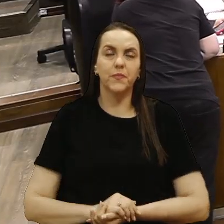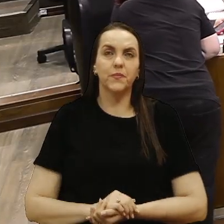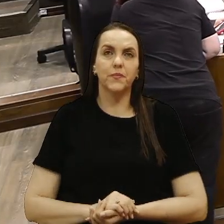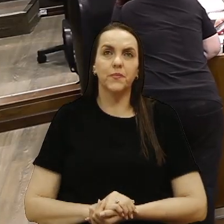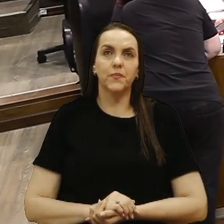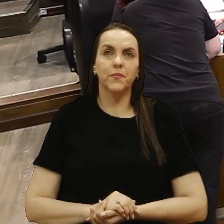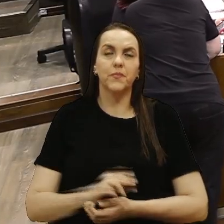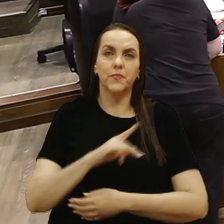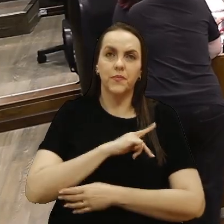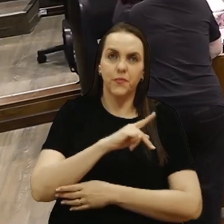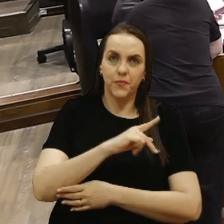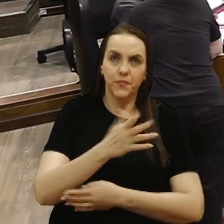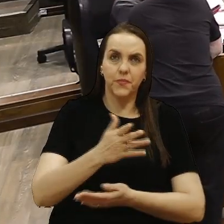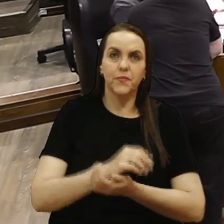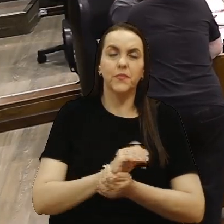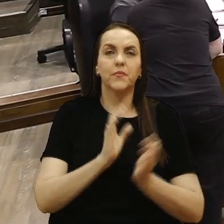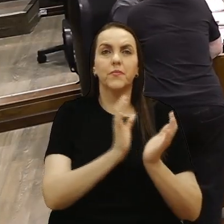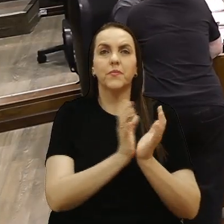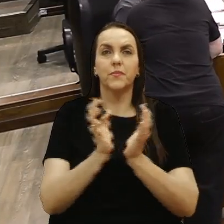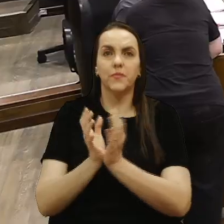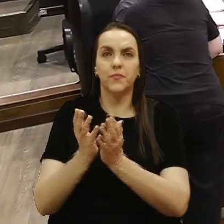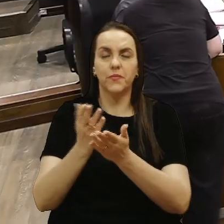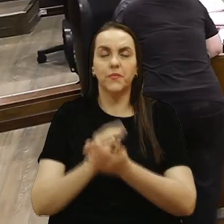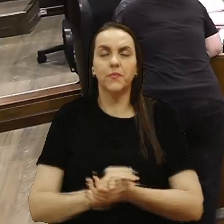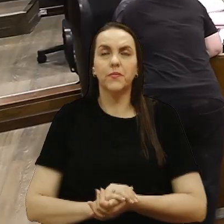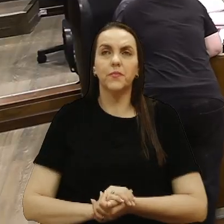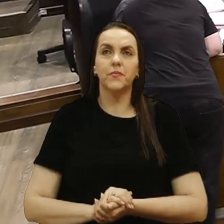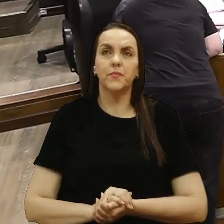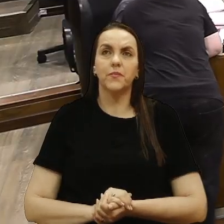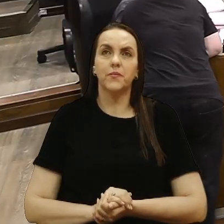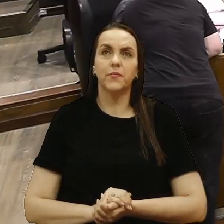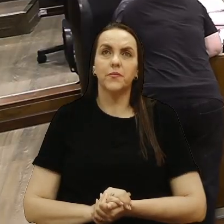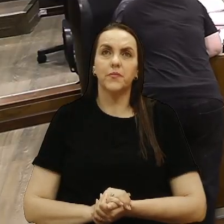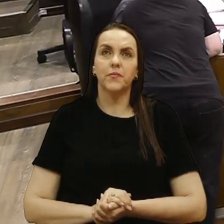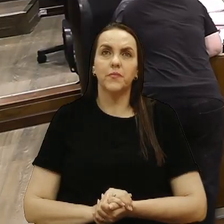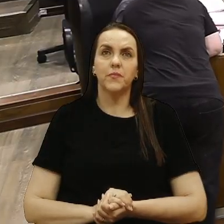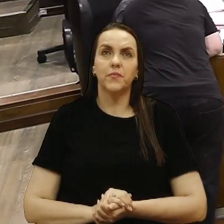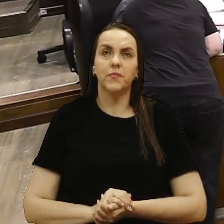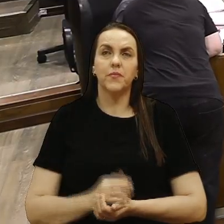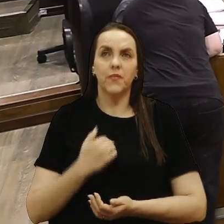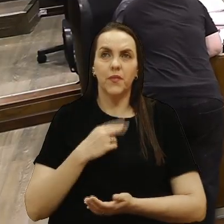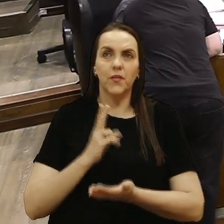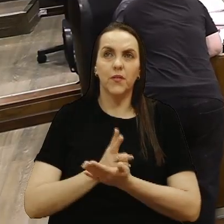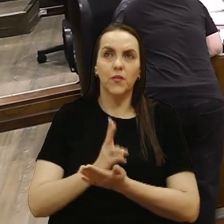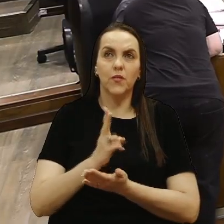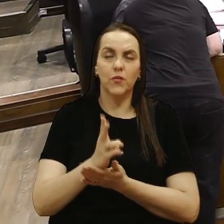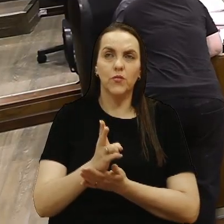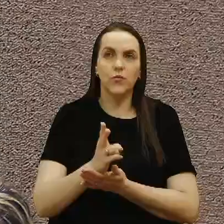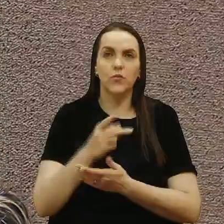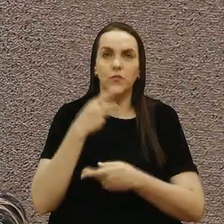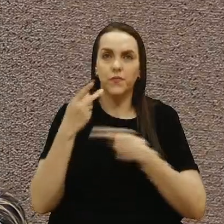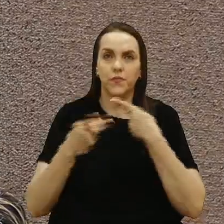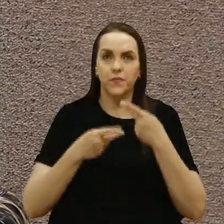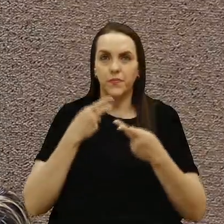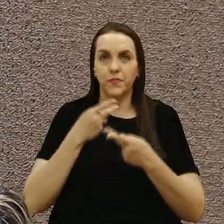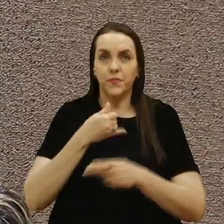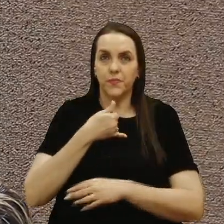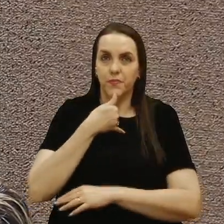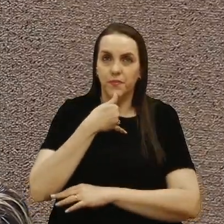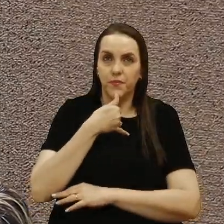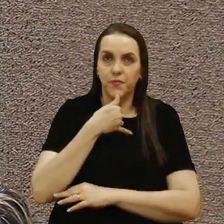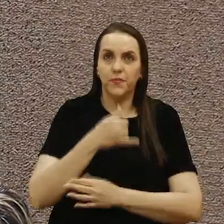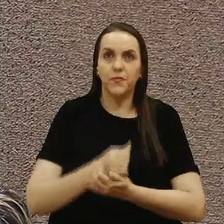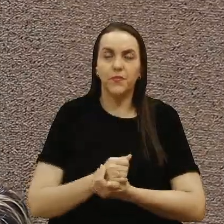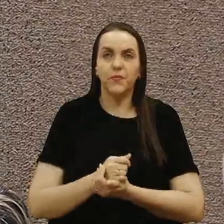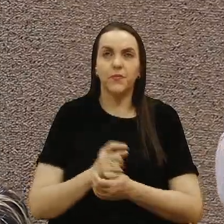senhor presidente e nobres colegas, eu continuo aquela fala triste que